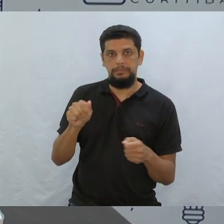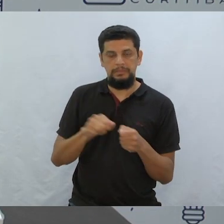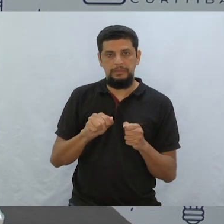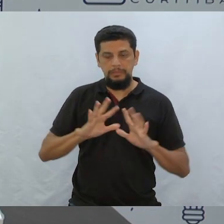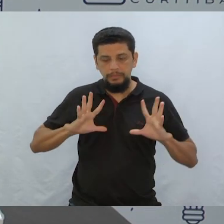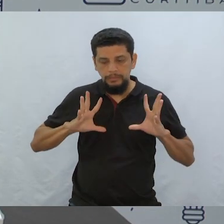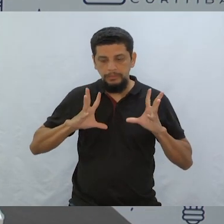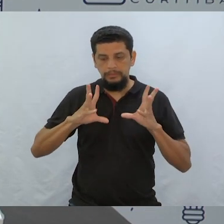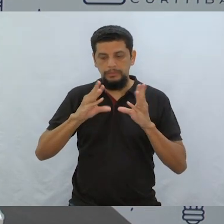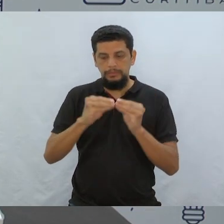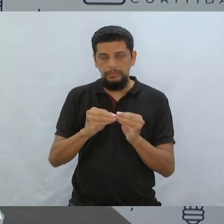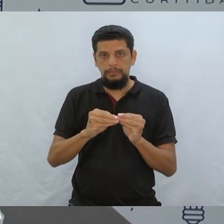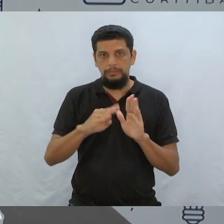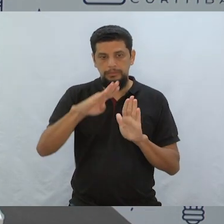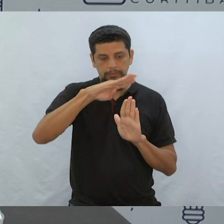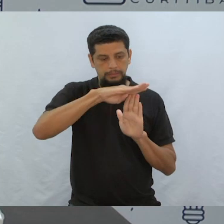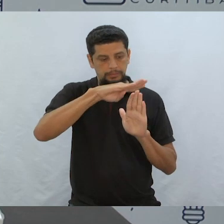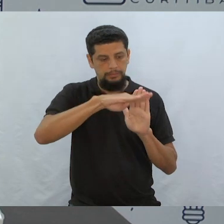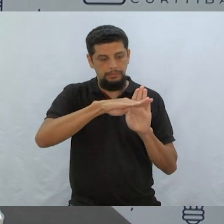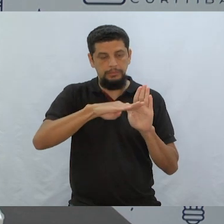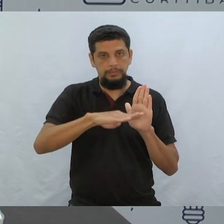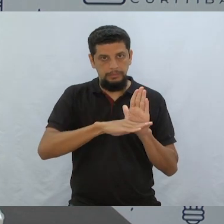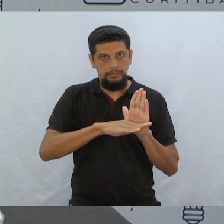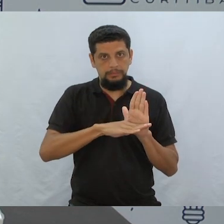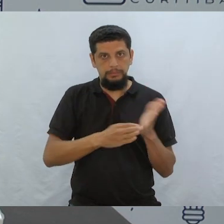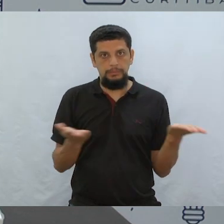bem, nós cumprimos toda a nossa rotina.